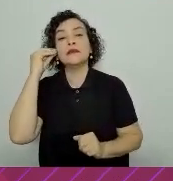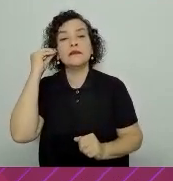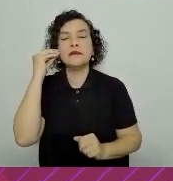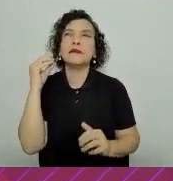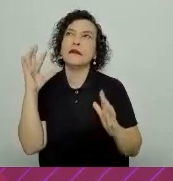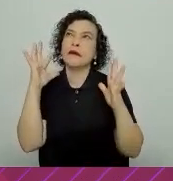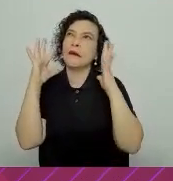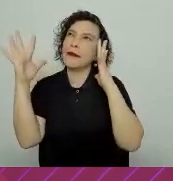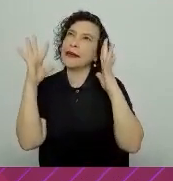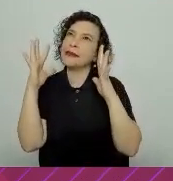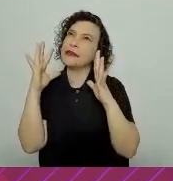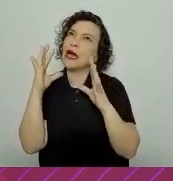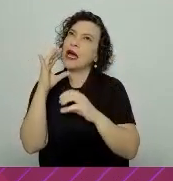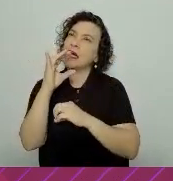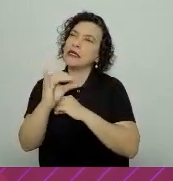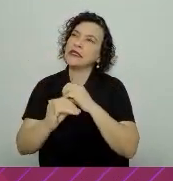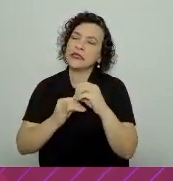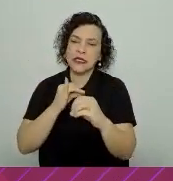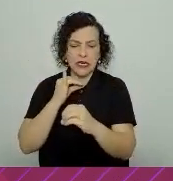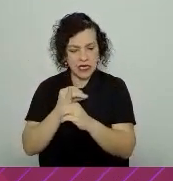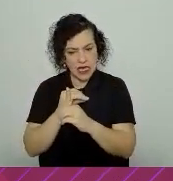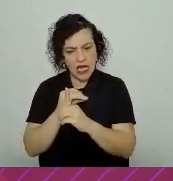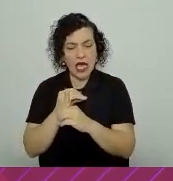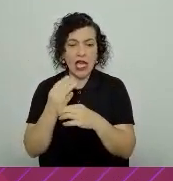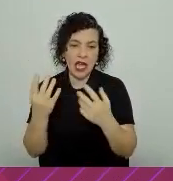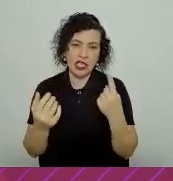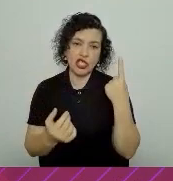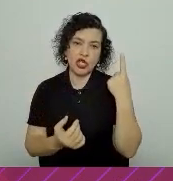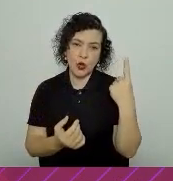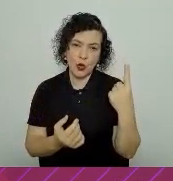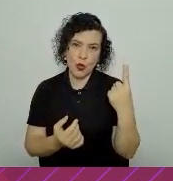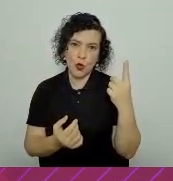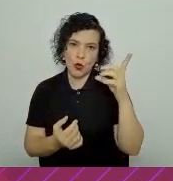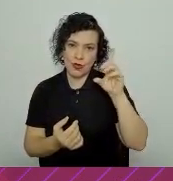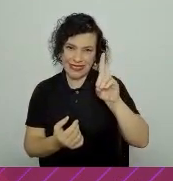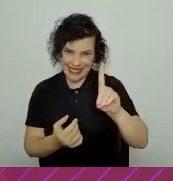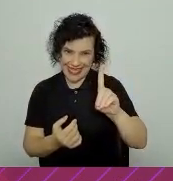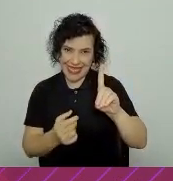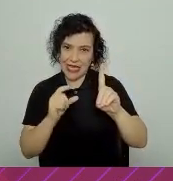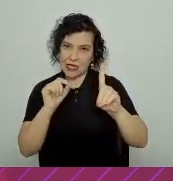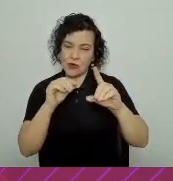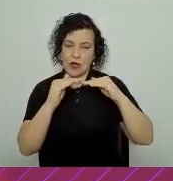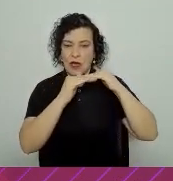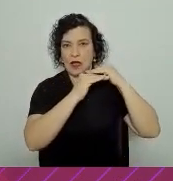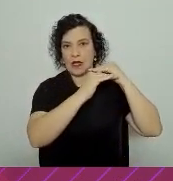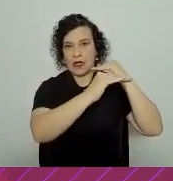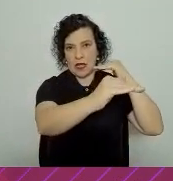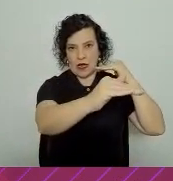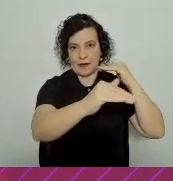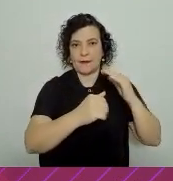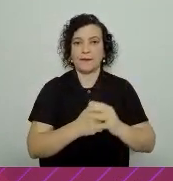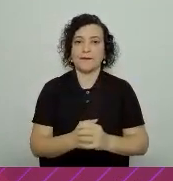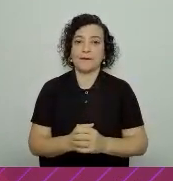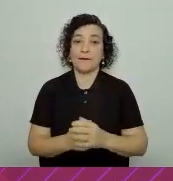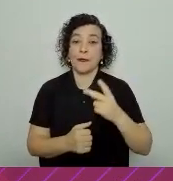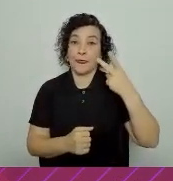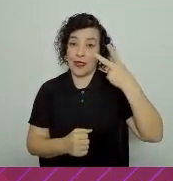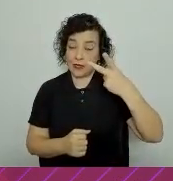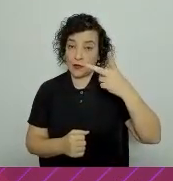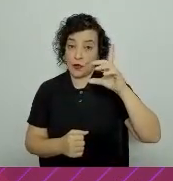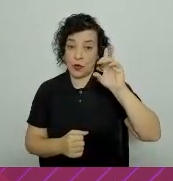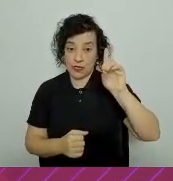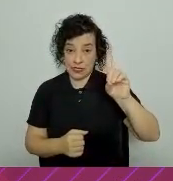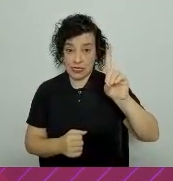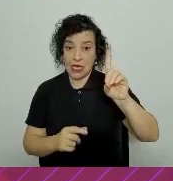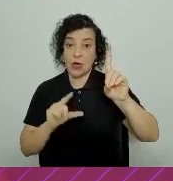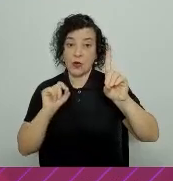na camada da internet na camada da internet olha a camada um D que é uma camada linear a 2D seria